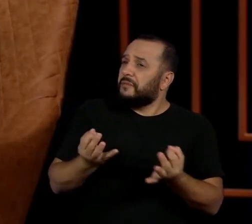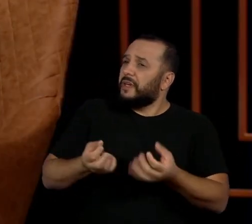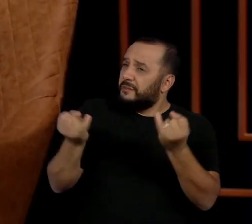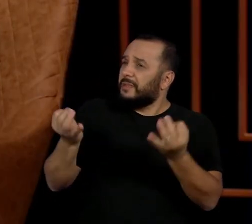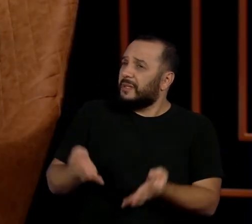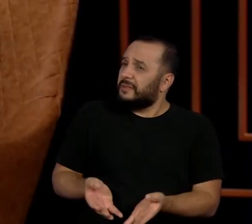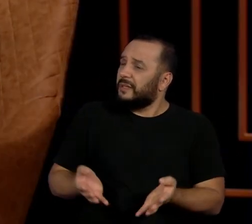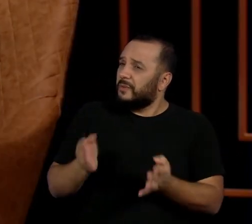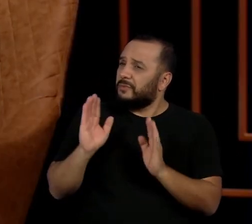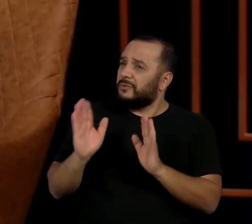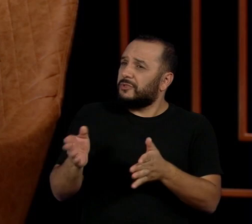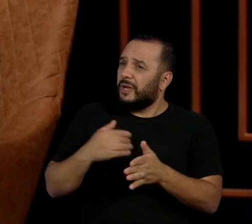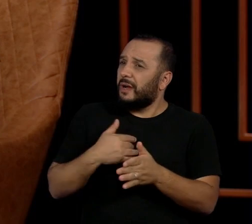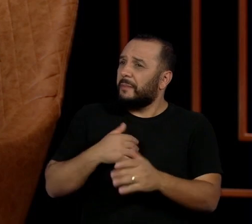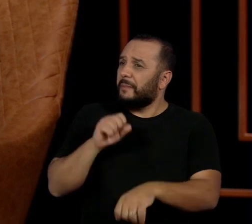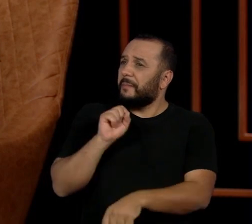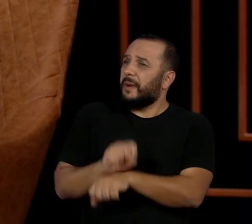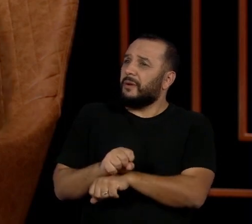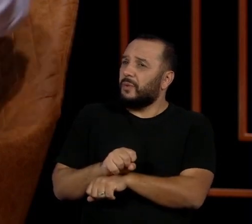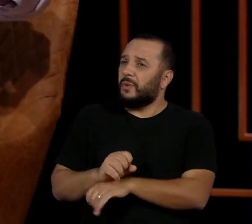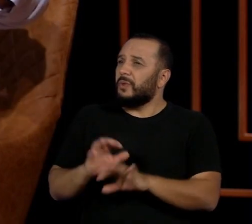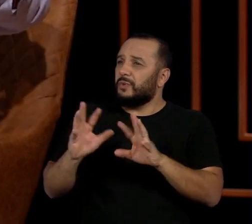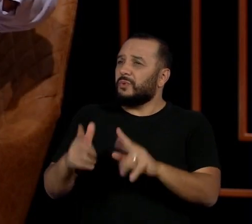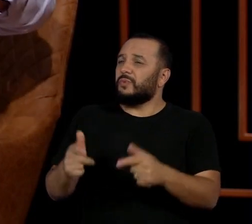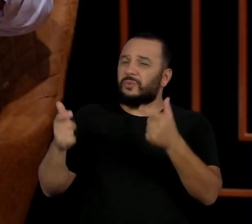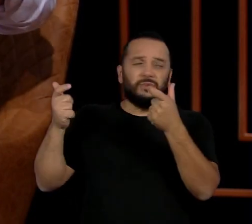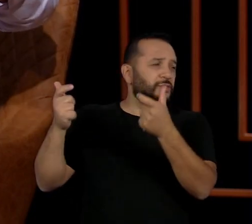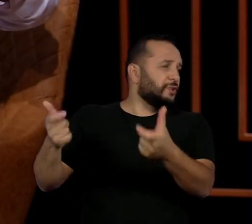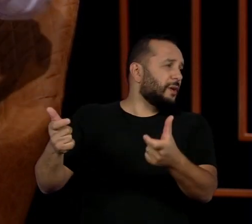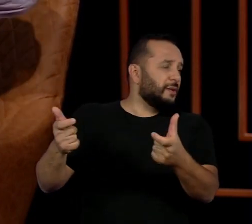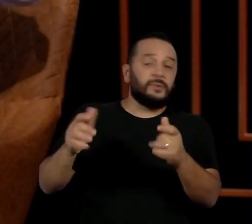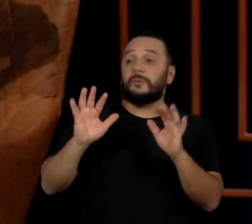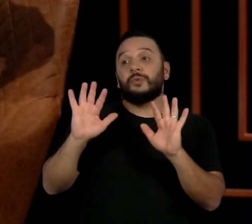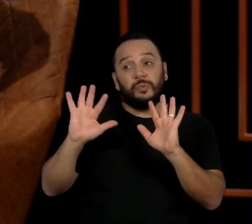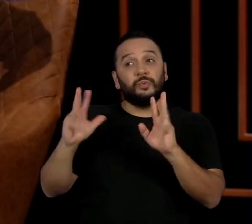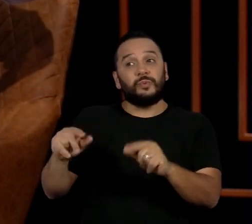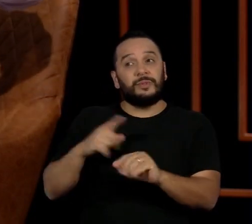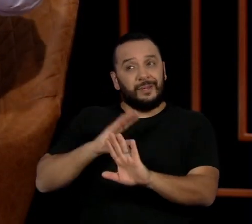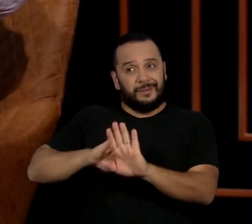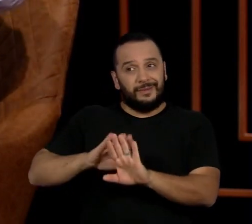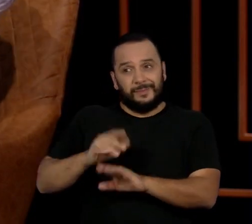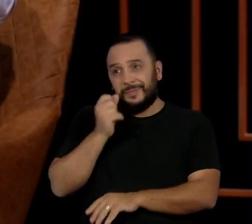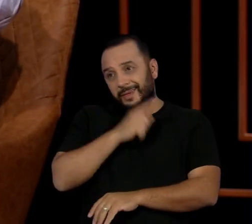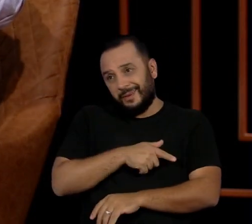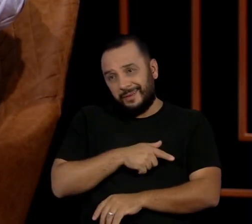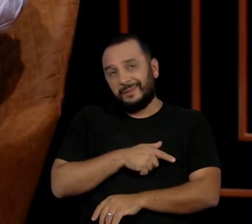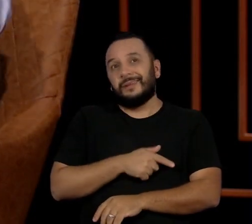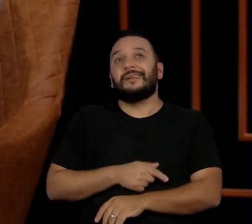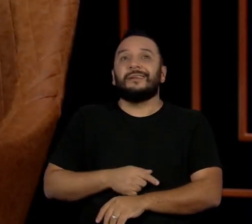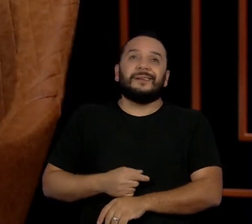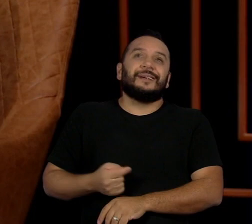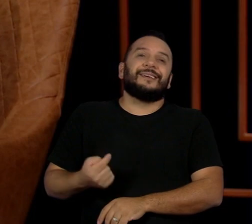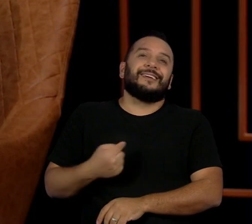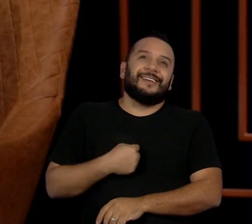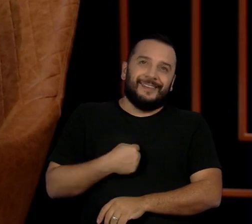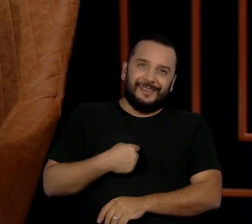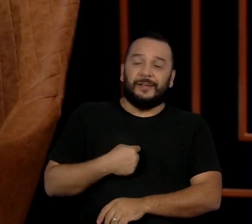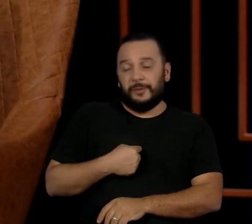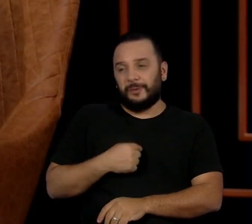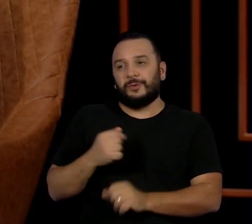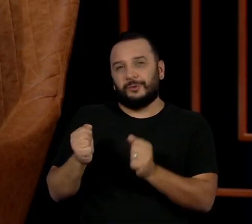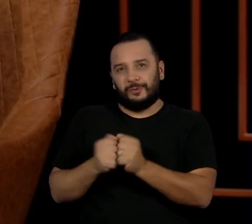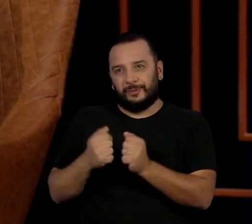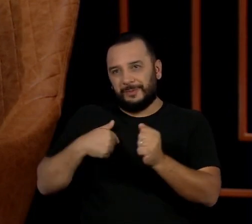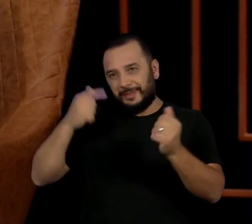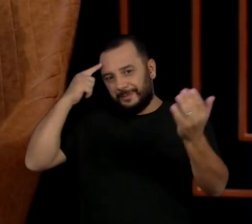está parado, achando tudo chato, desesperado, tudo isso com muito humor, tem muito humor. Eu e Letícia Snar, que é a minha terapeuta,